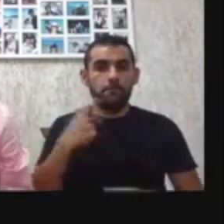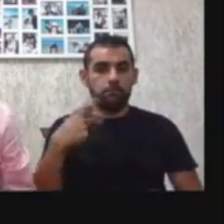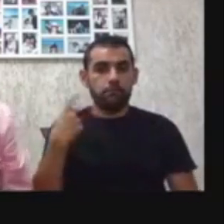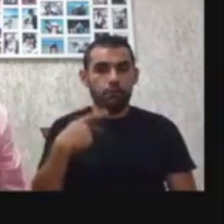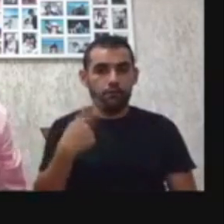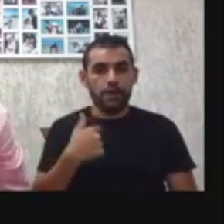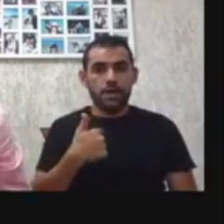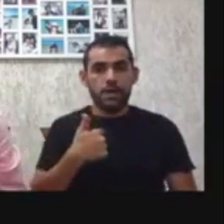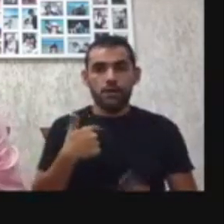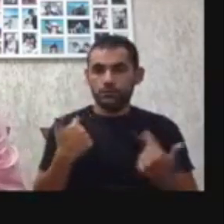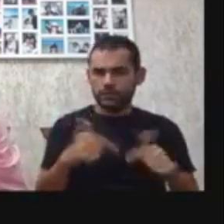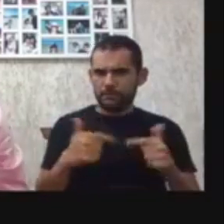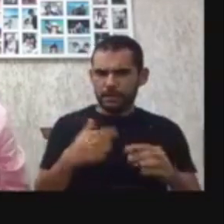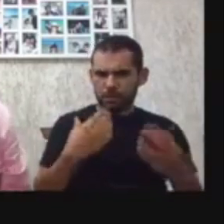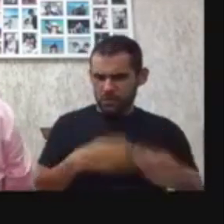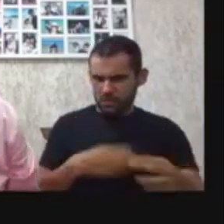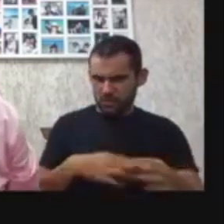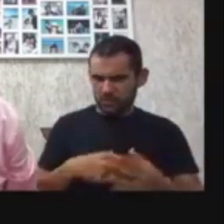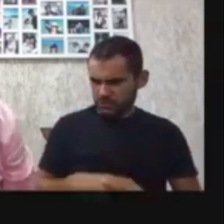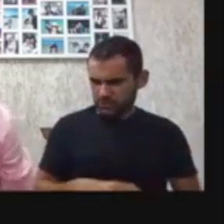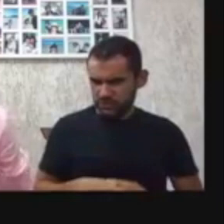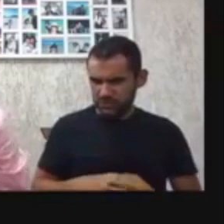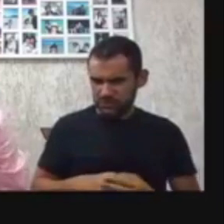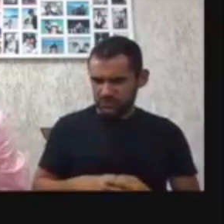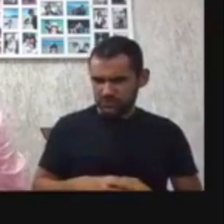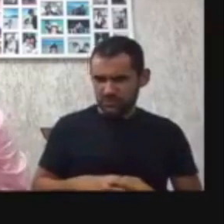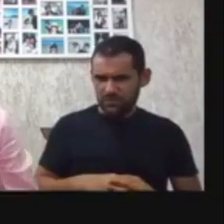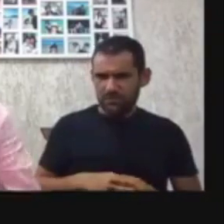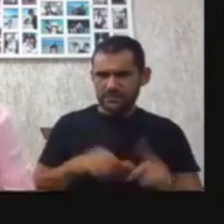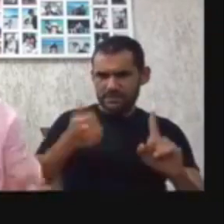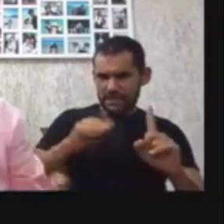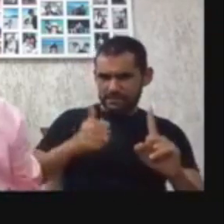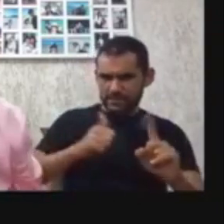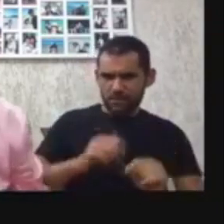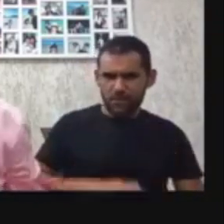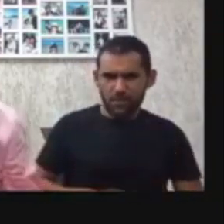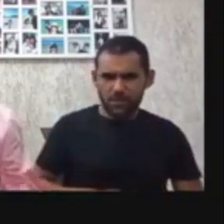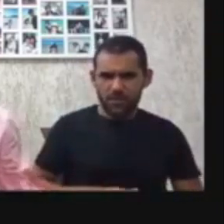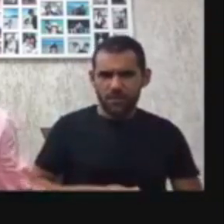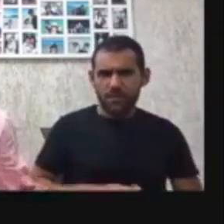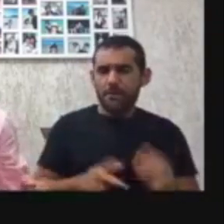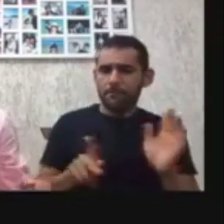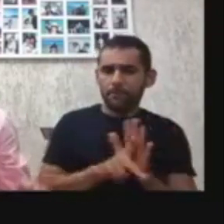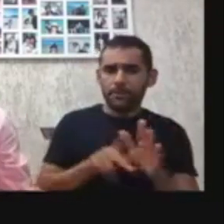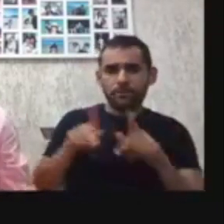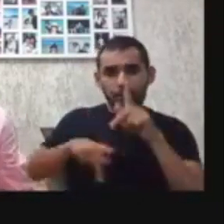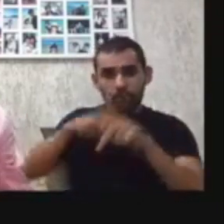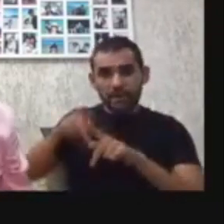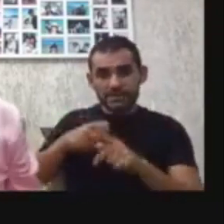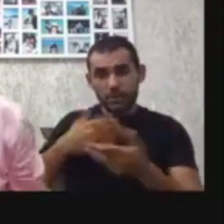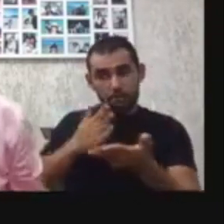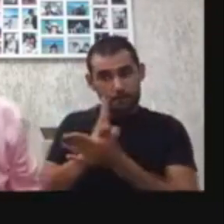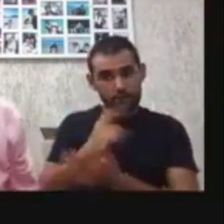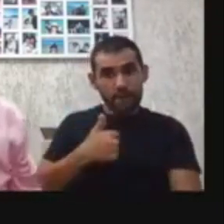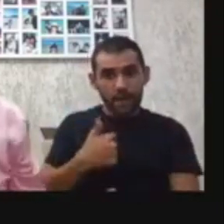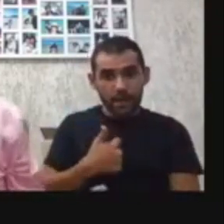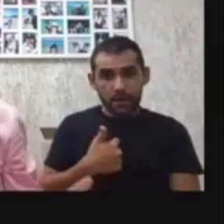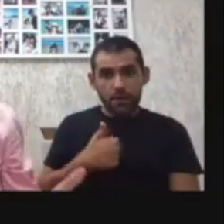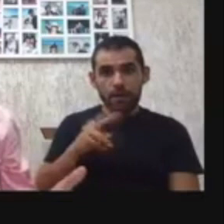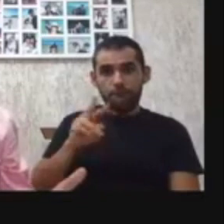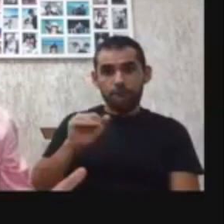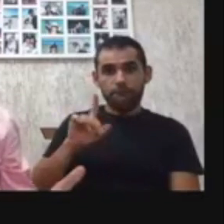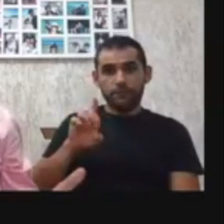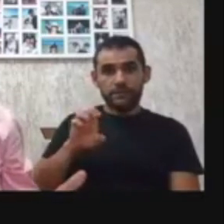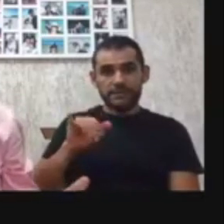emprego, estou aqui disputando um concurso, estou aqui participando de um processo seletivo, onde a população vai me aprovar. E como diz o Adriano, é Valdeci